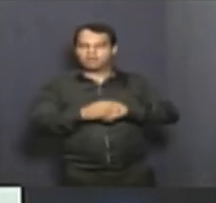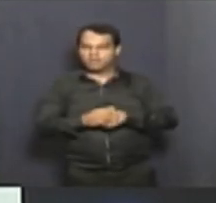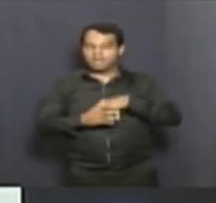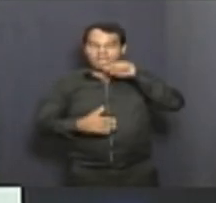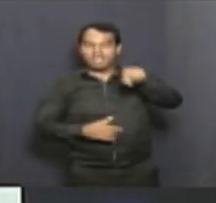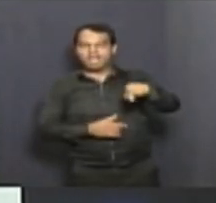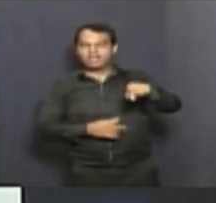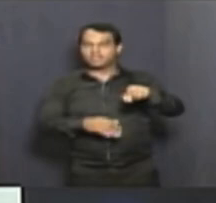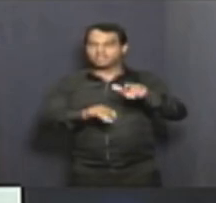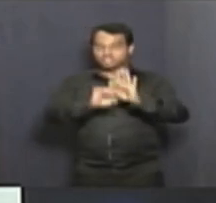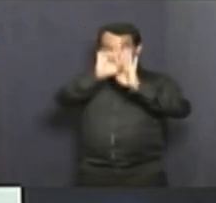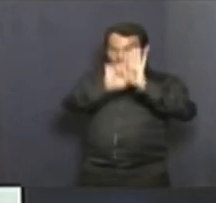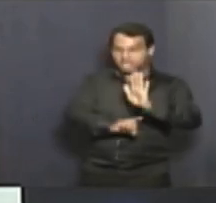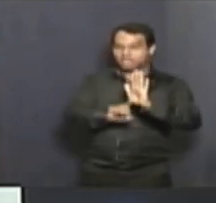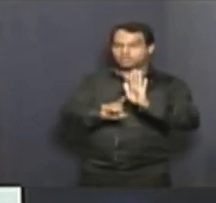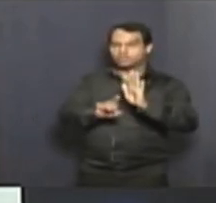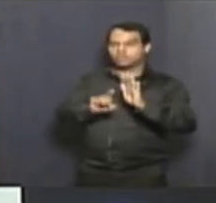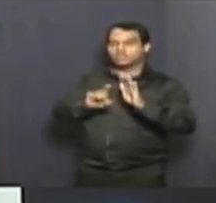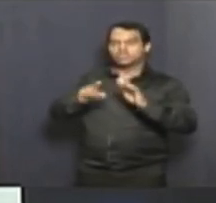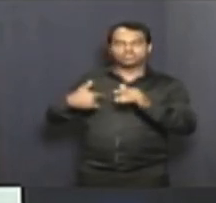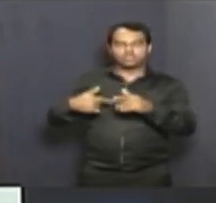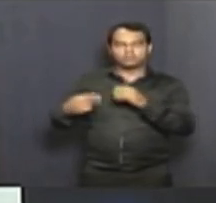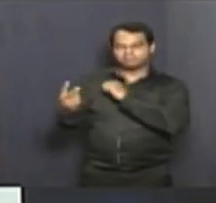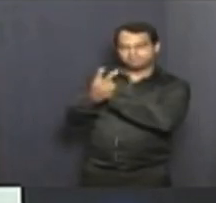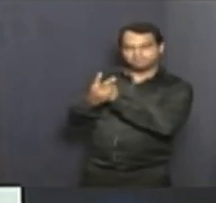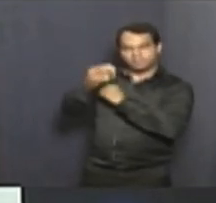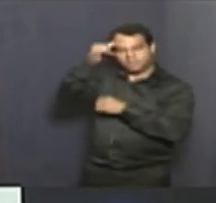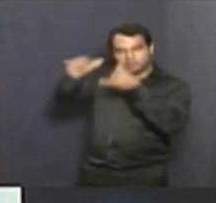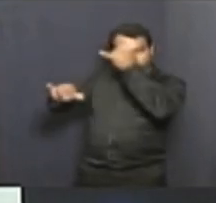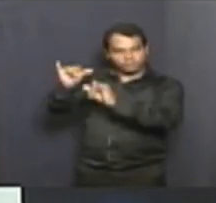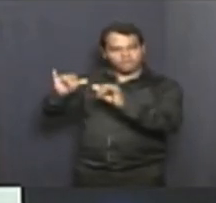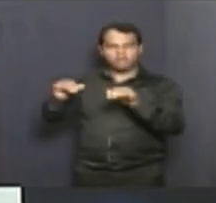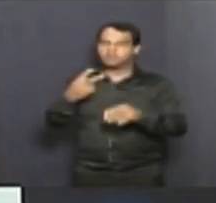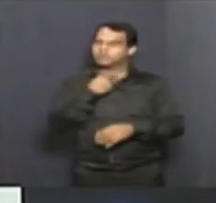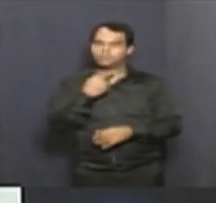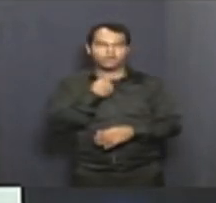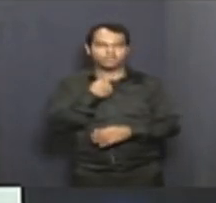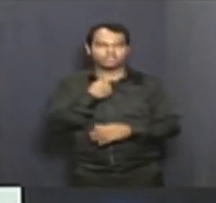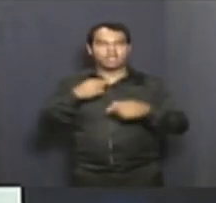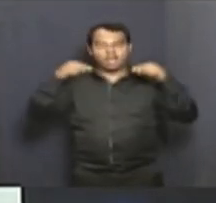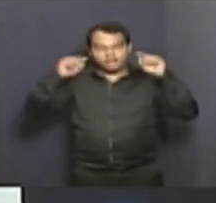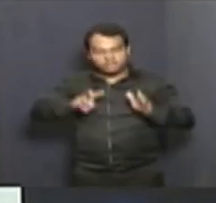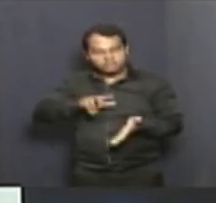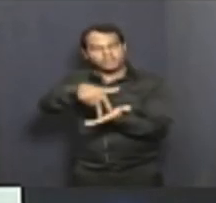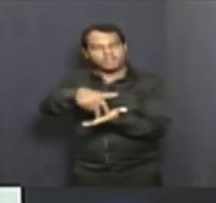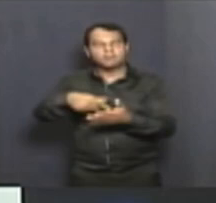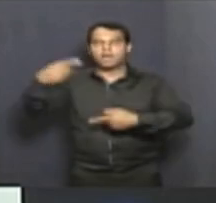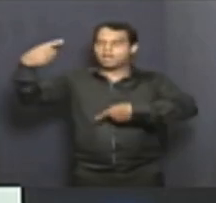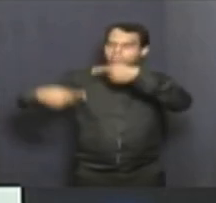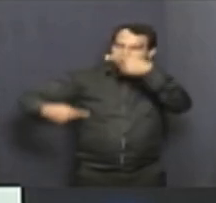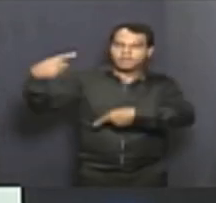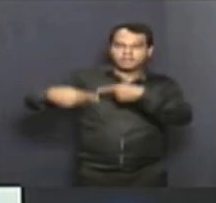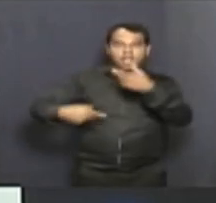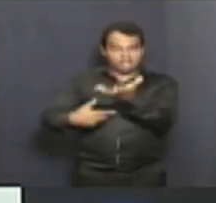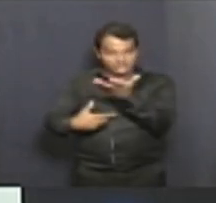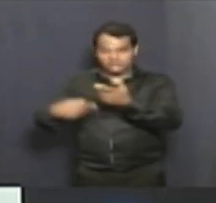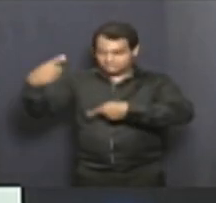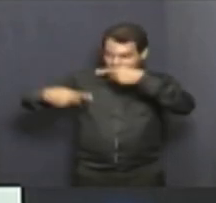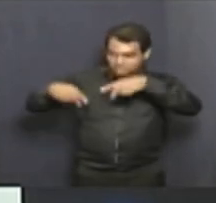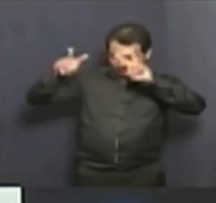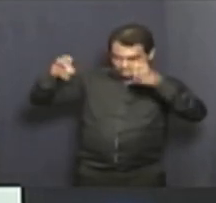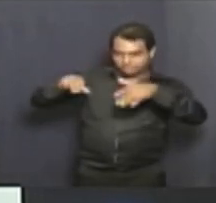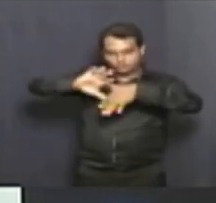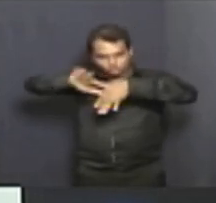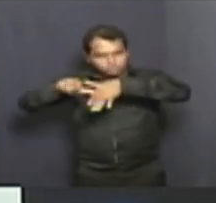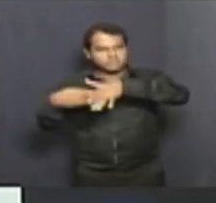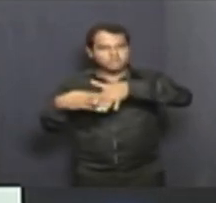direito de defesa o contraditório acho que isso não deve ser feito e nós estamos aqui para debater quiser bater bater corrupção vamos debater